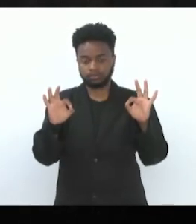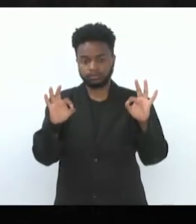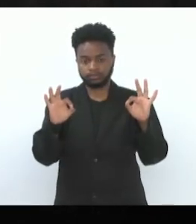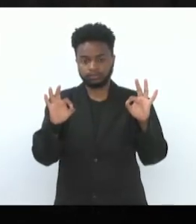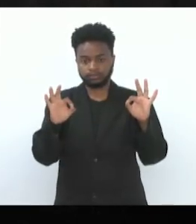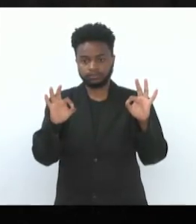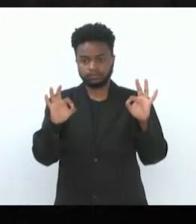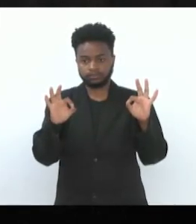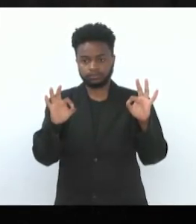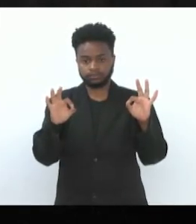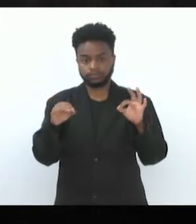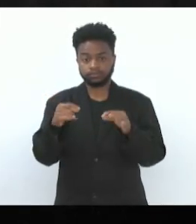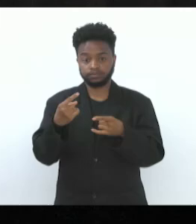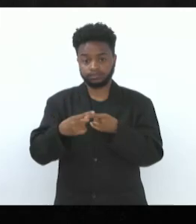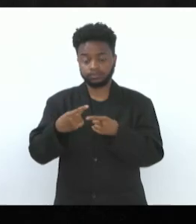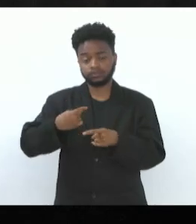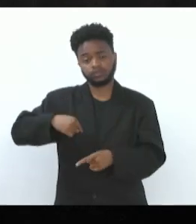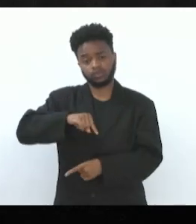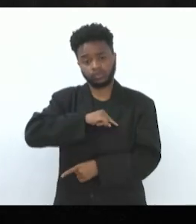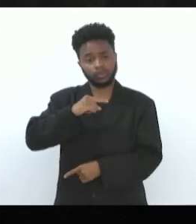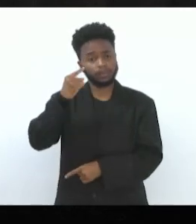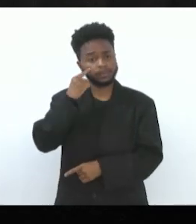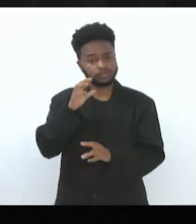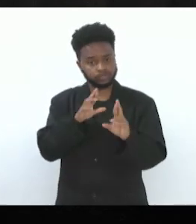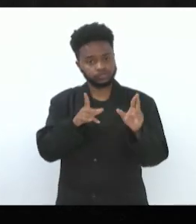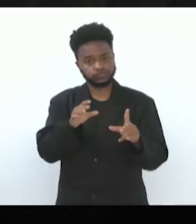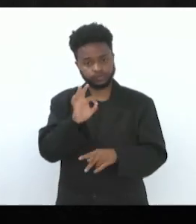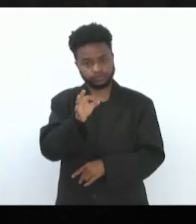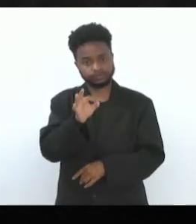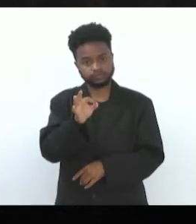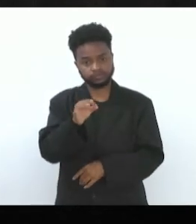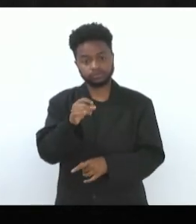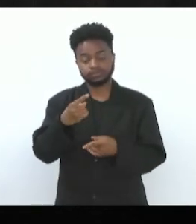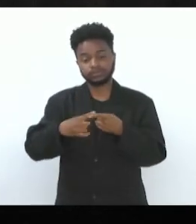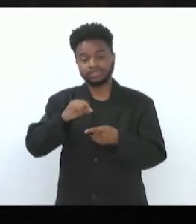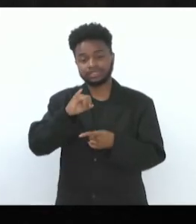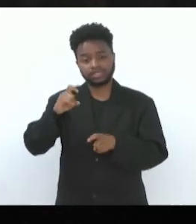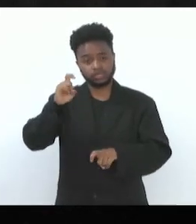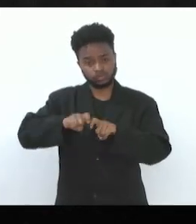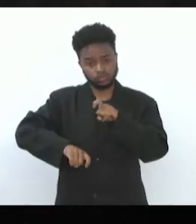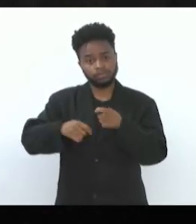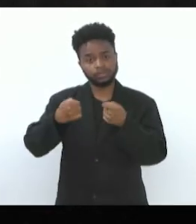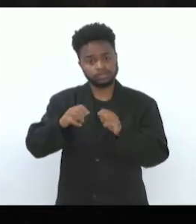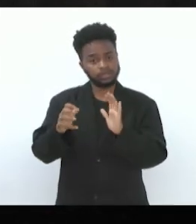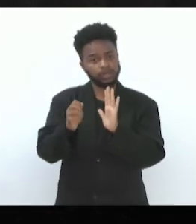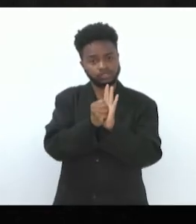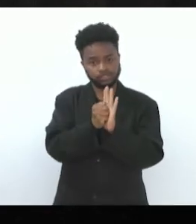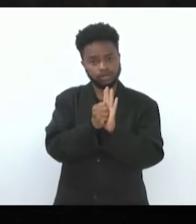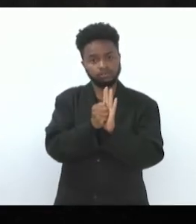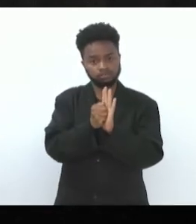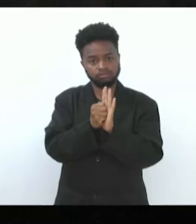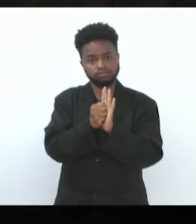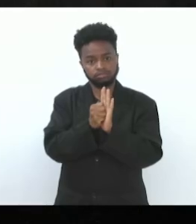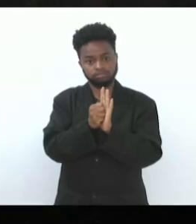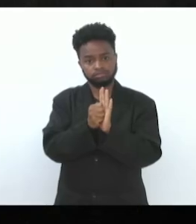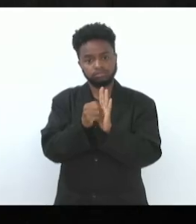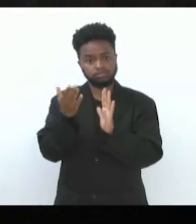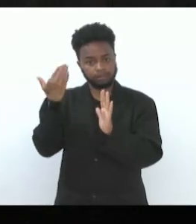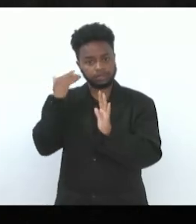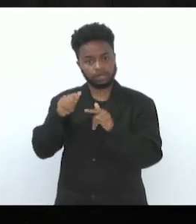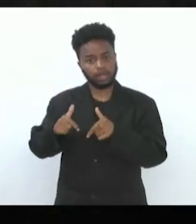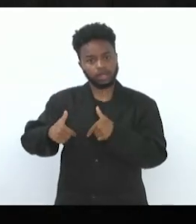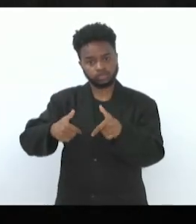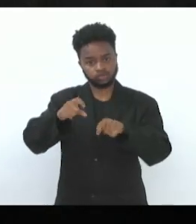questão que, no nosso caso, nós pensamos de forma diferente. Se o cara for um estuprador, tem que constar que ele é um estuprador, ele foi, não, ele